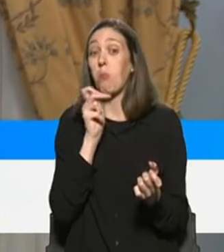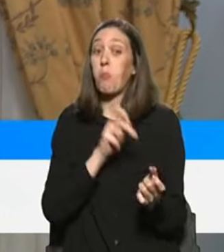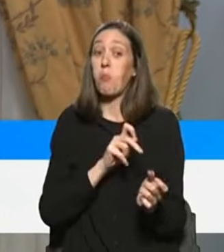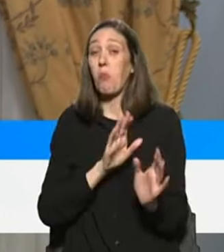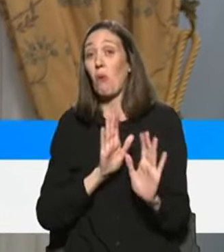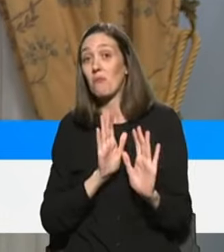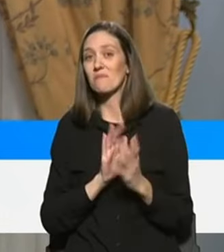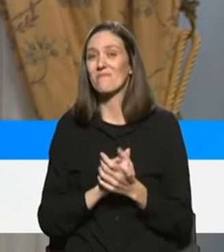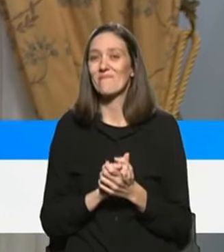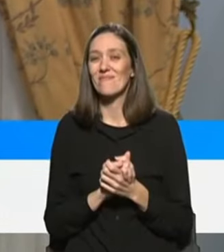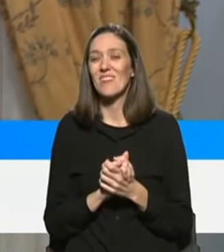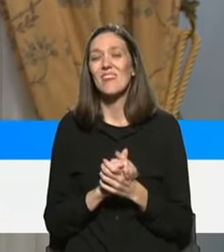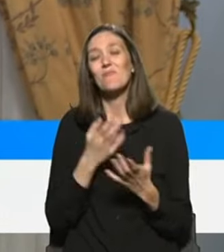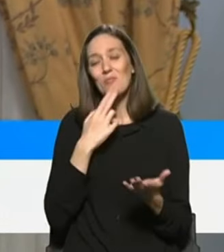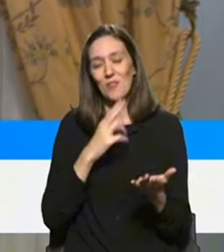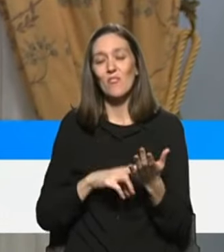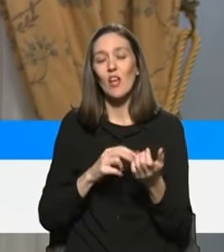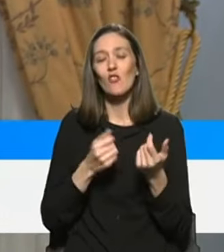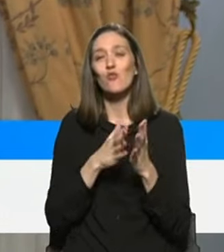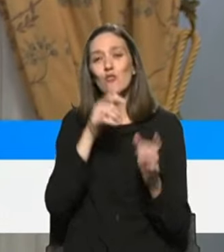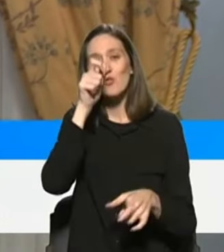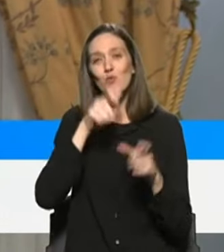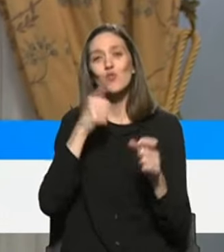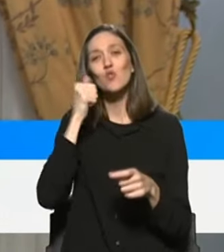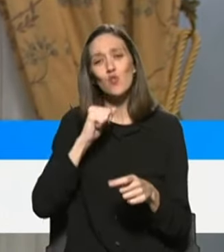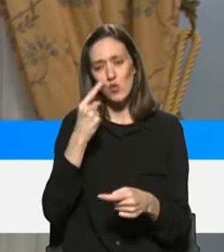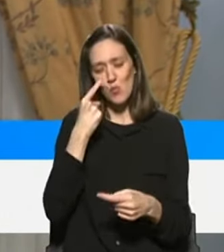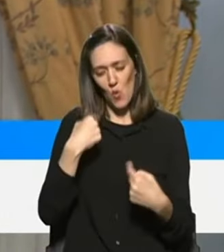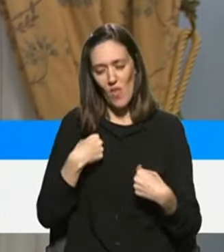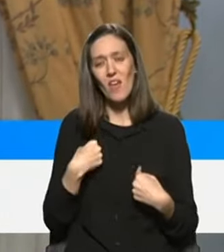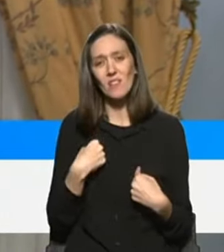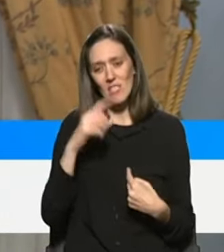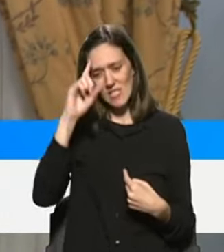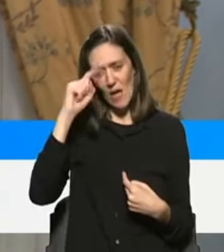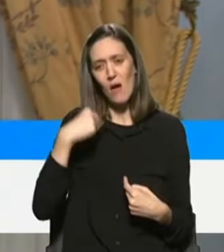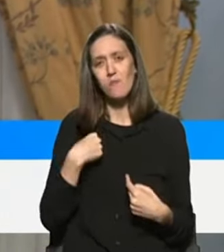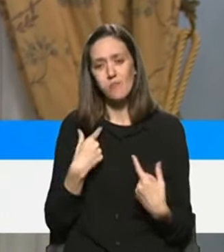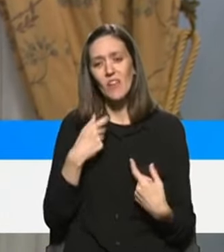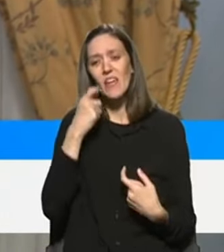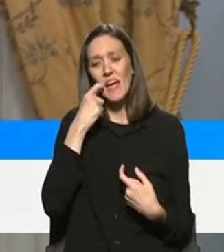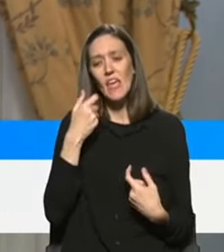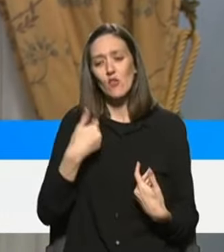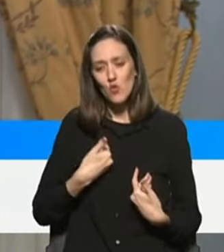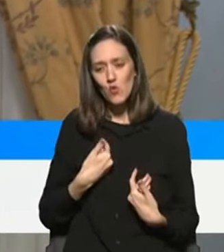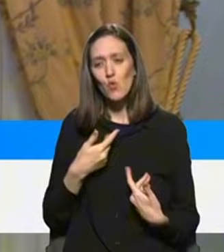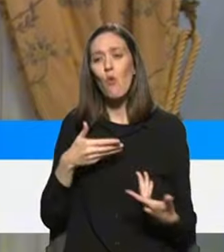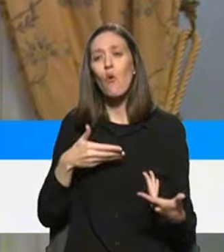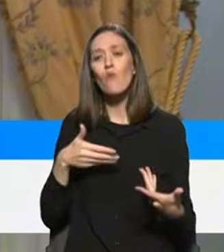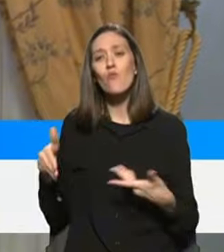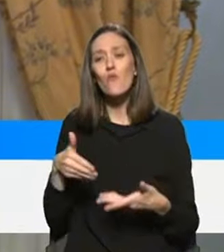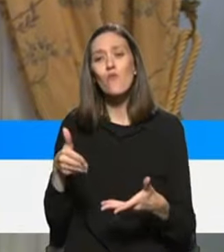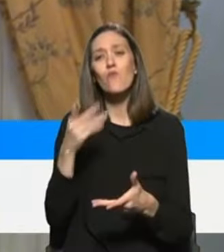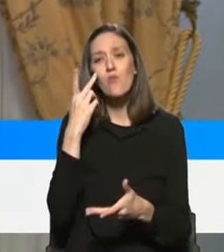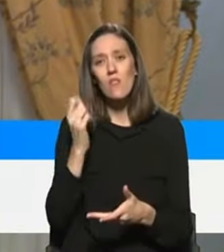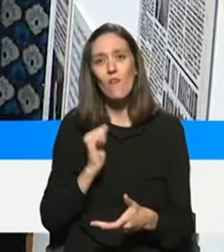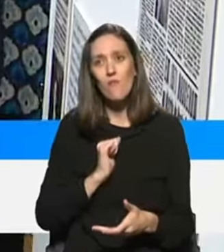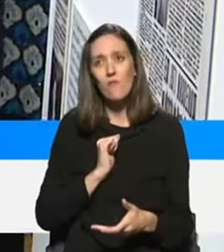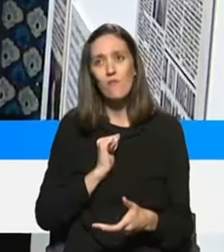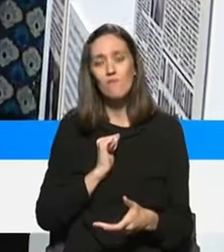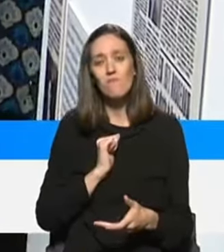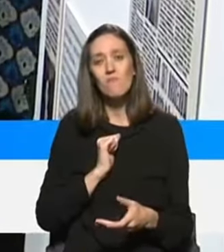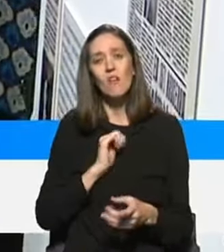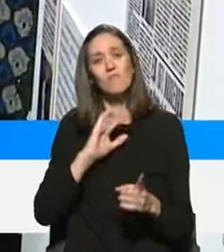Mas a verdade é que todos os açorianos me conhecem. Sabem quem sou e por onde andei, sem que por tal me rejeitem ou me